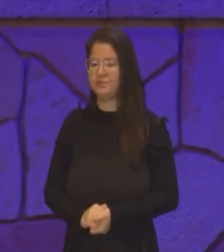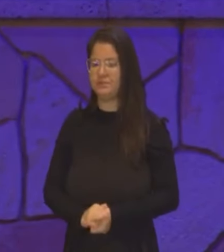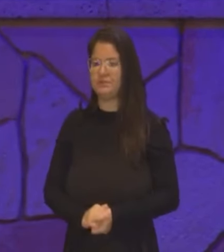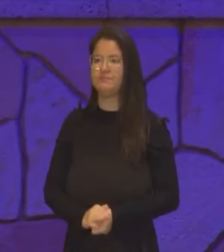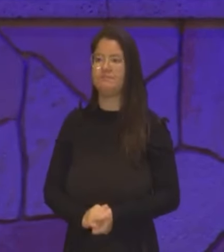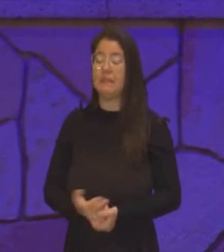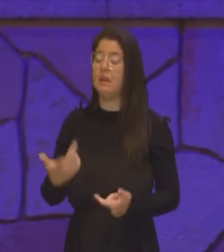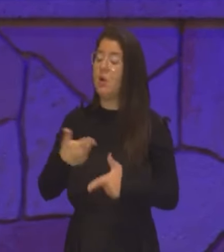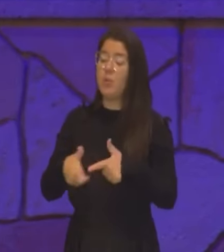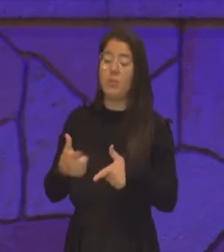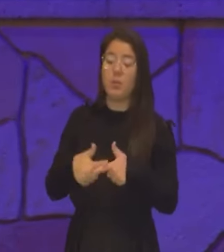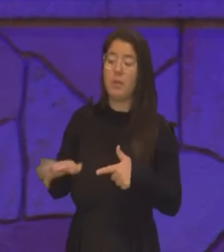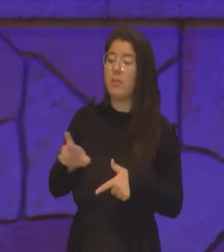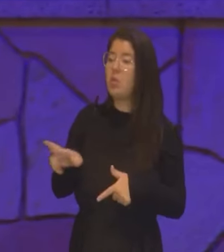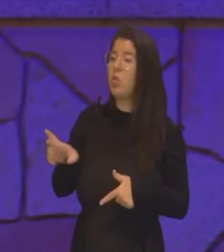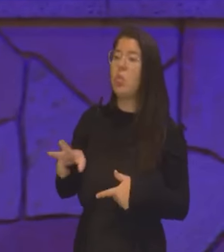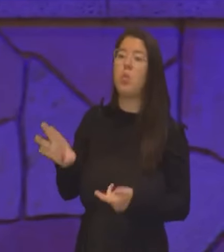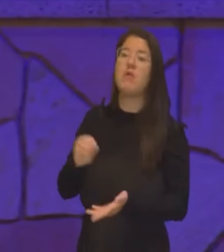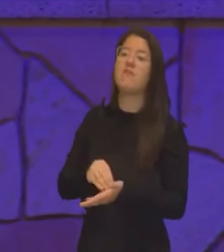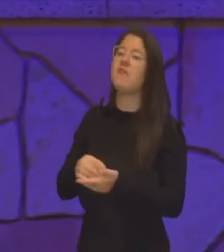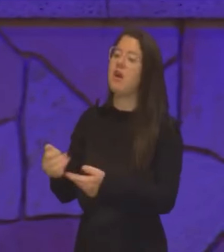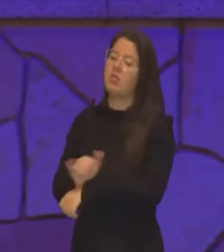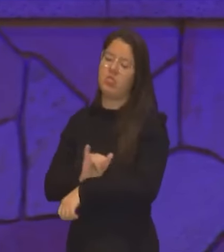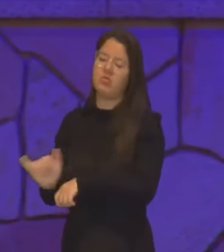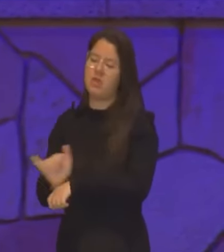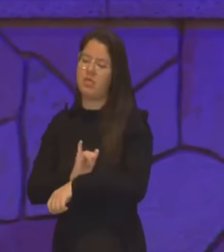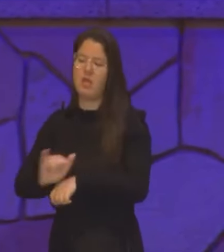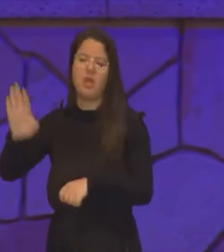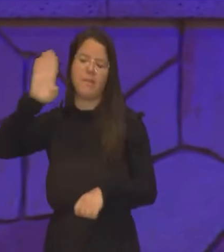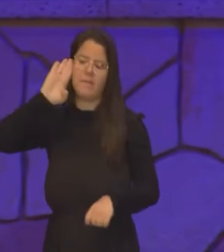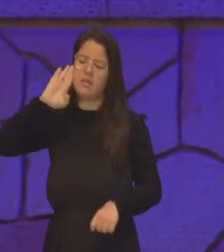O problema não era a falta de estratégia